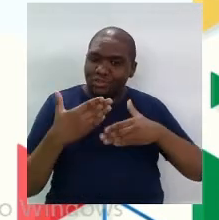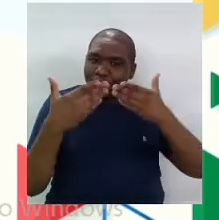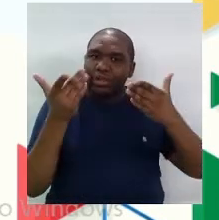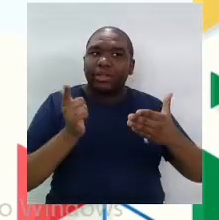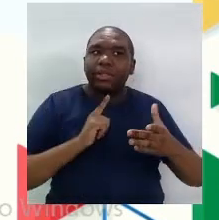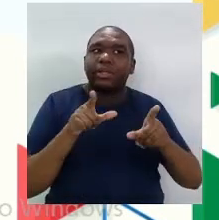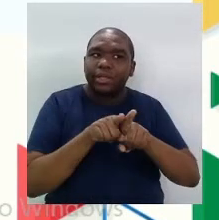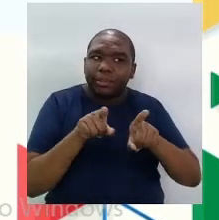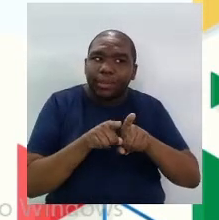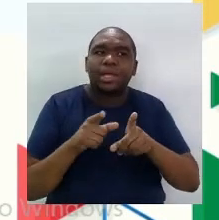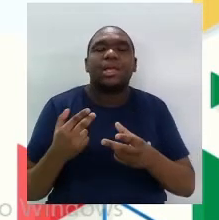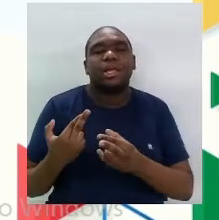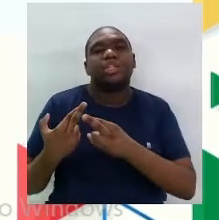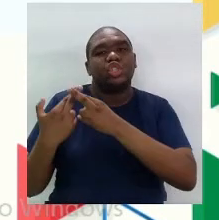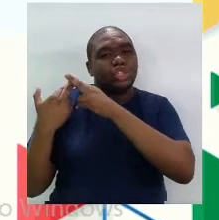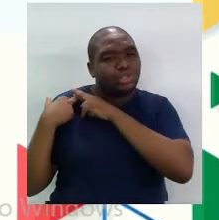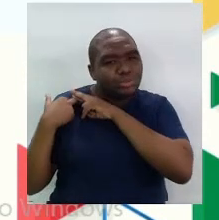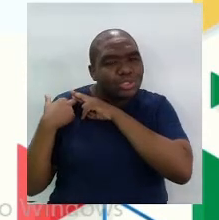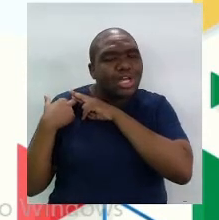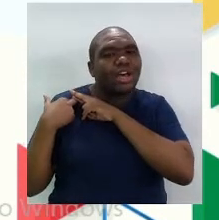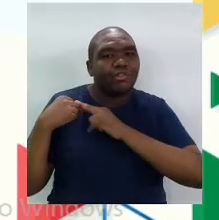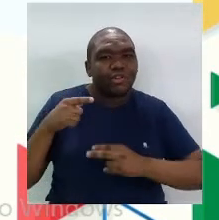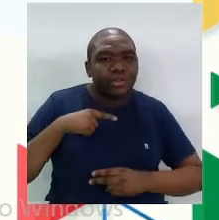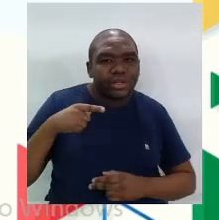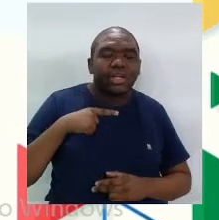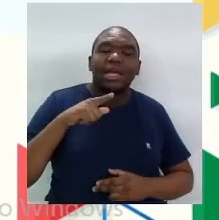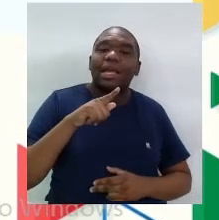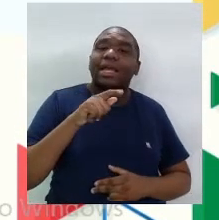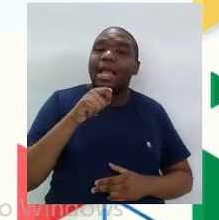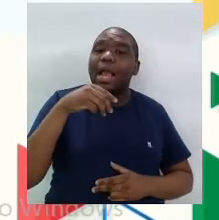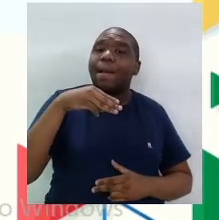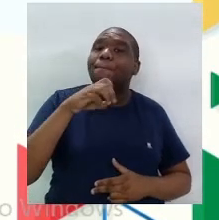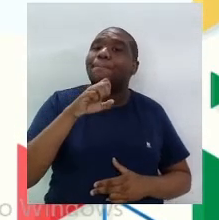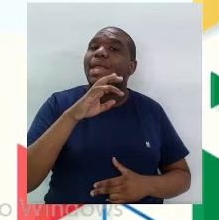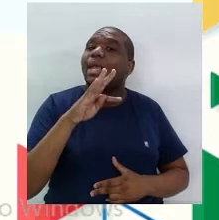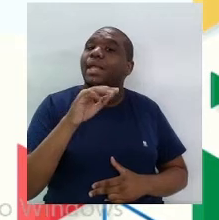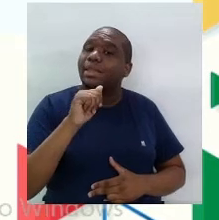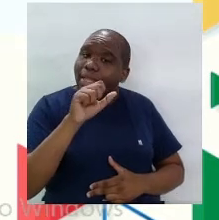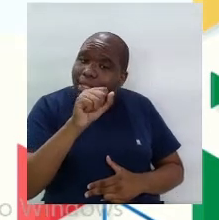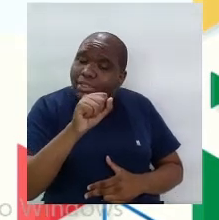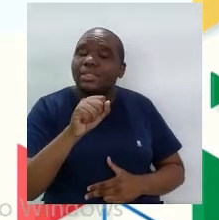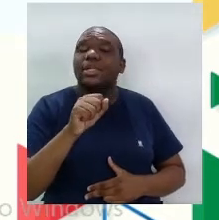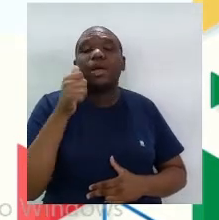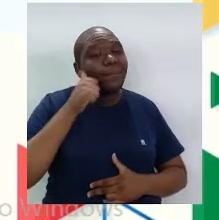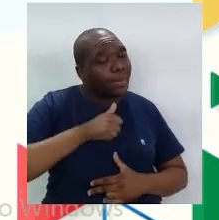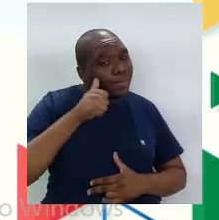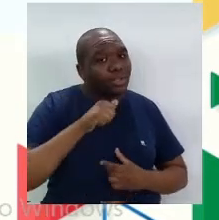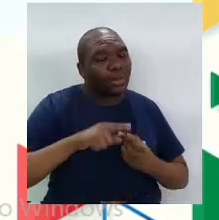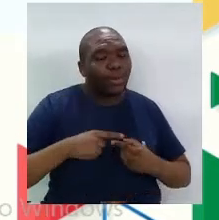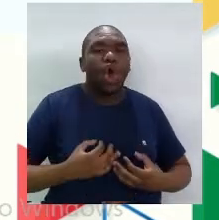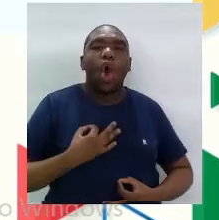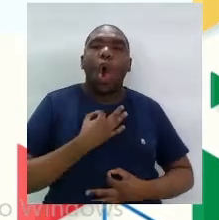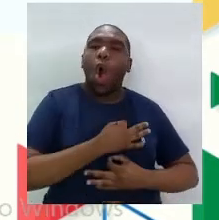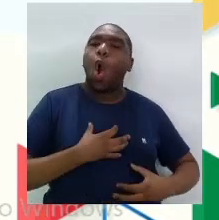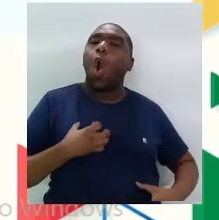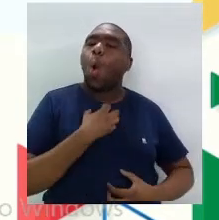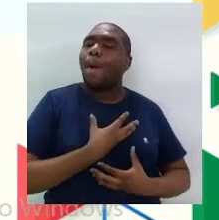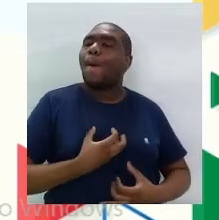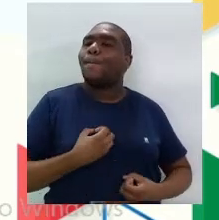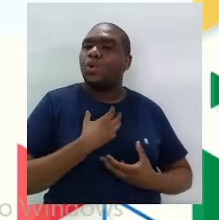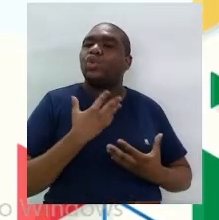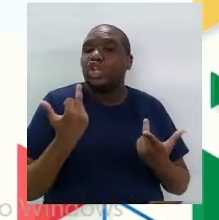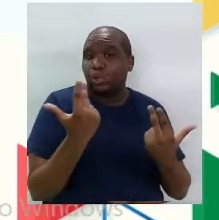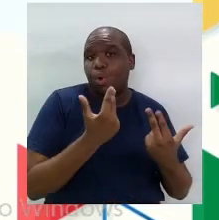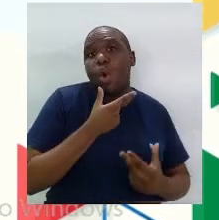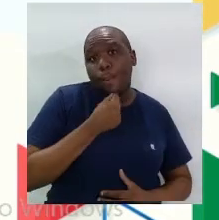além de ser responsável pela produção de gametas femininos e hormônios, assim